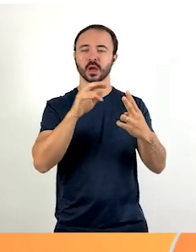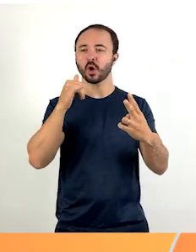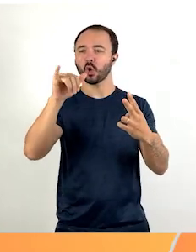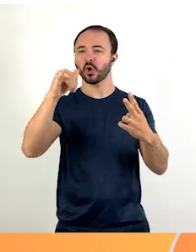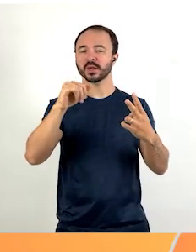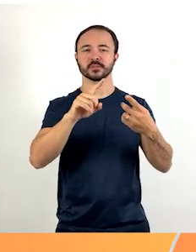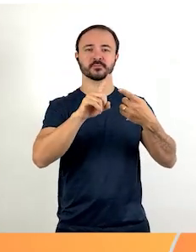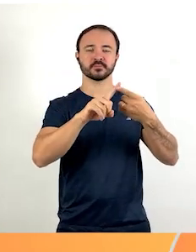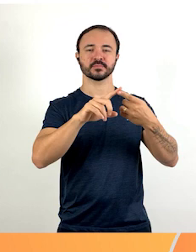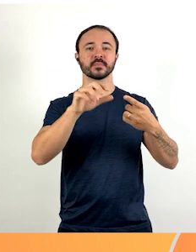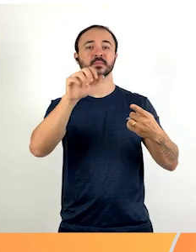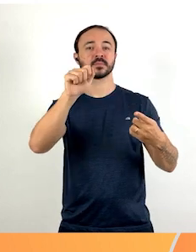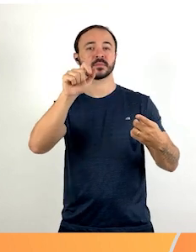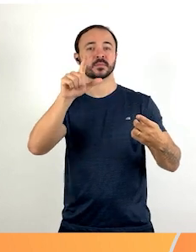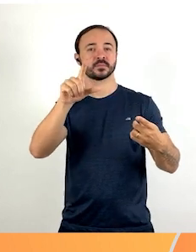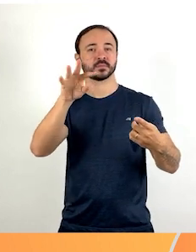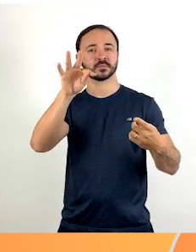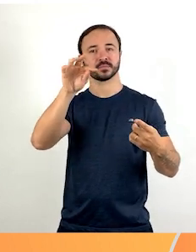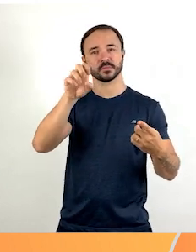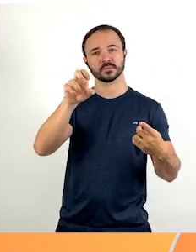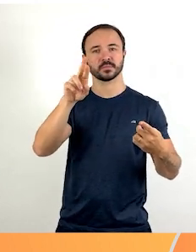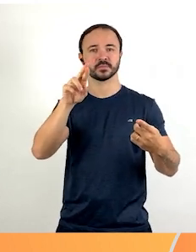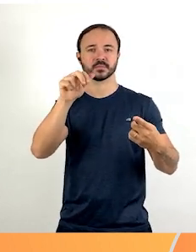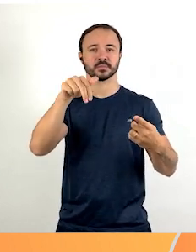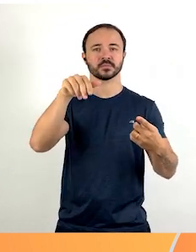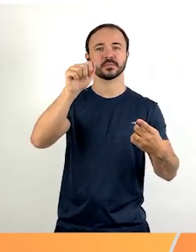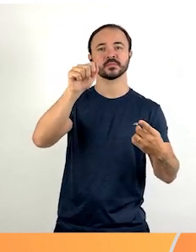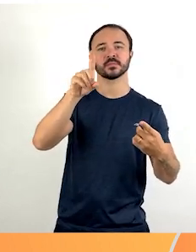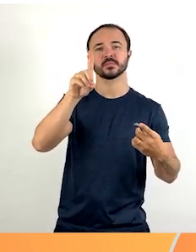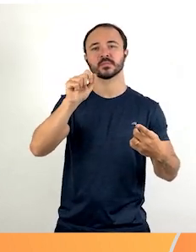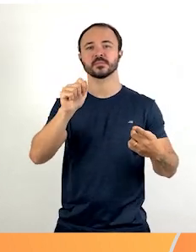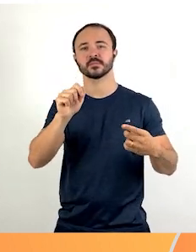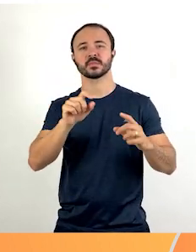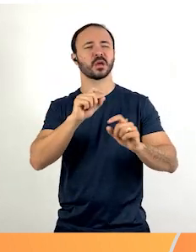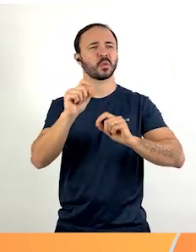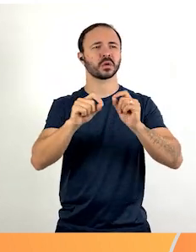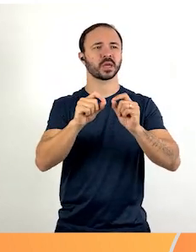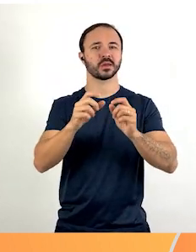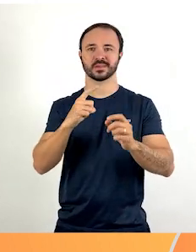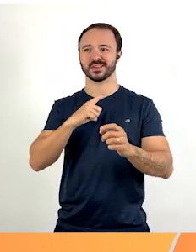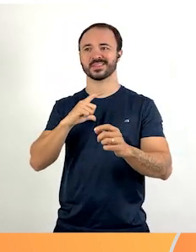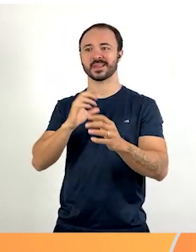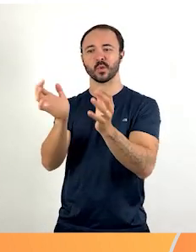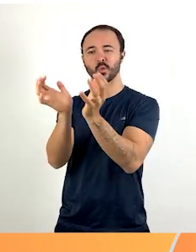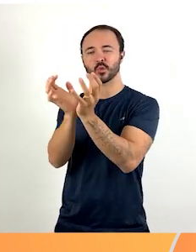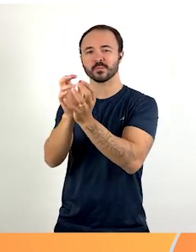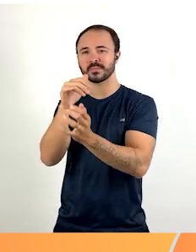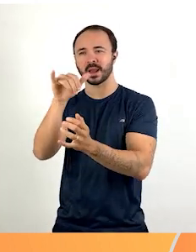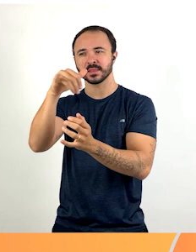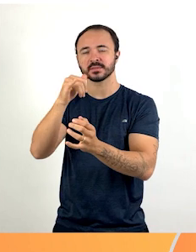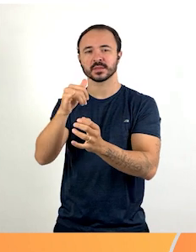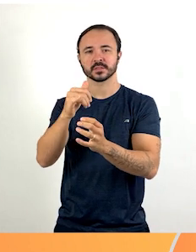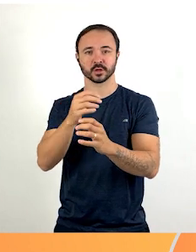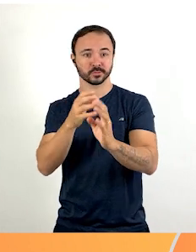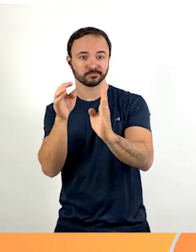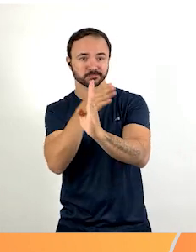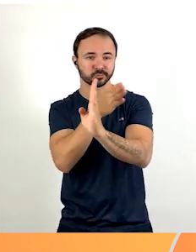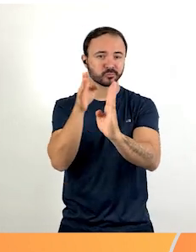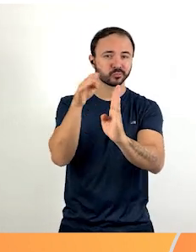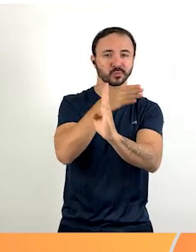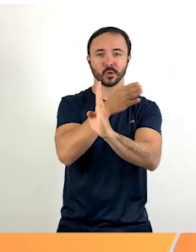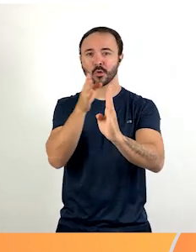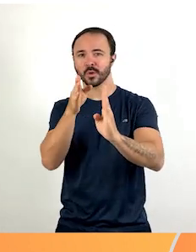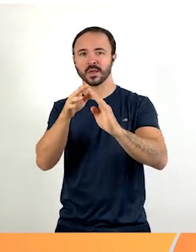contínua. Corrente elétrica alternada é aquela que há vários sentidos de fluxo de elétrons, dessas cargas negativas que passam